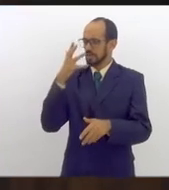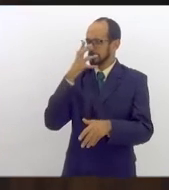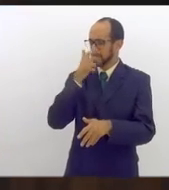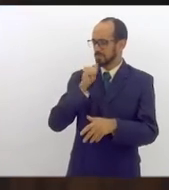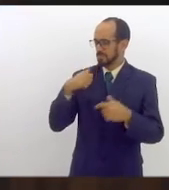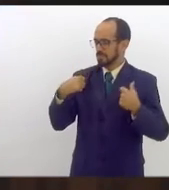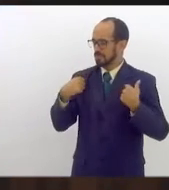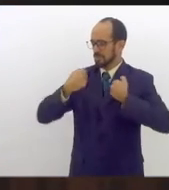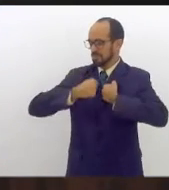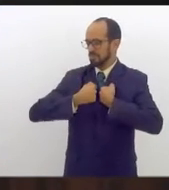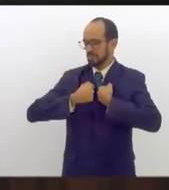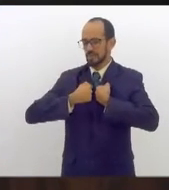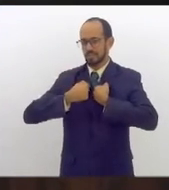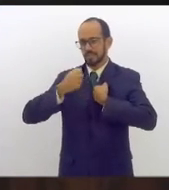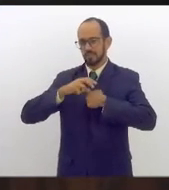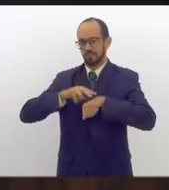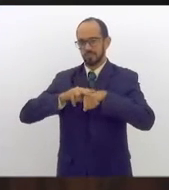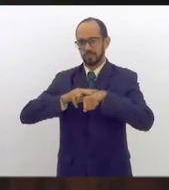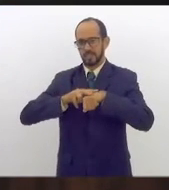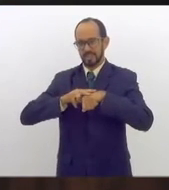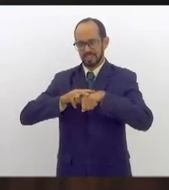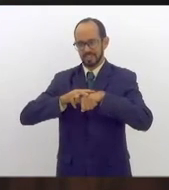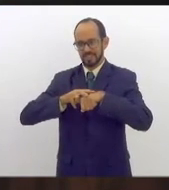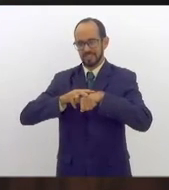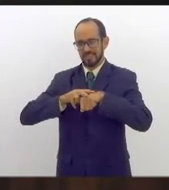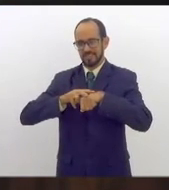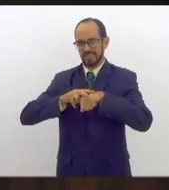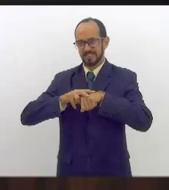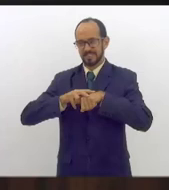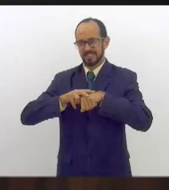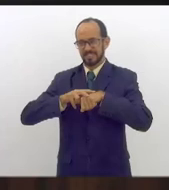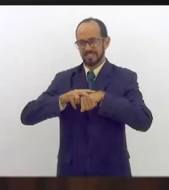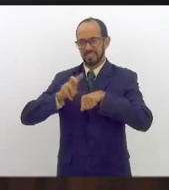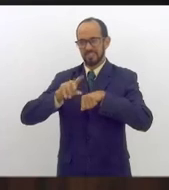já vai